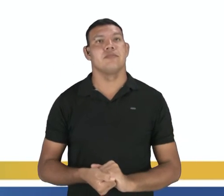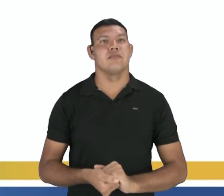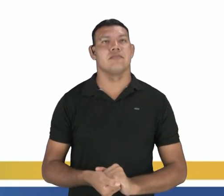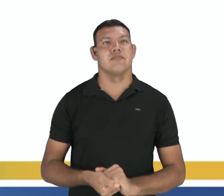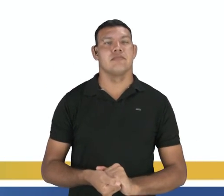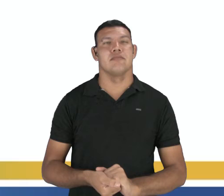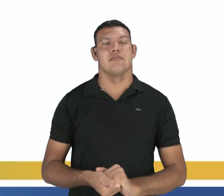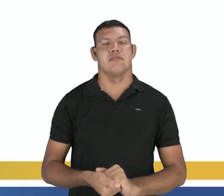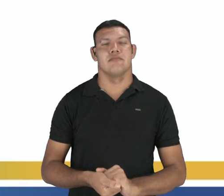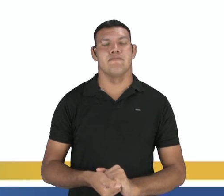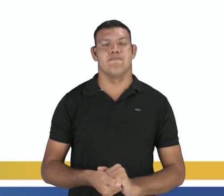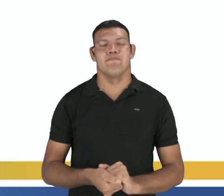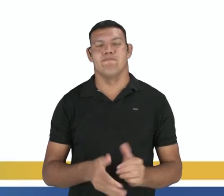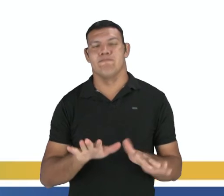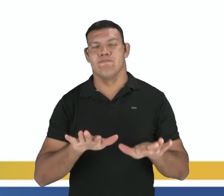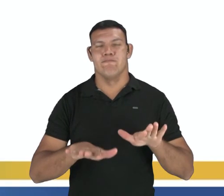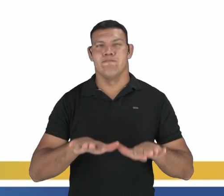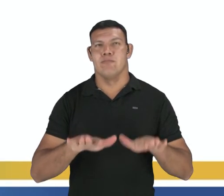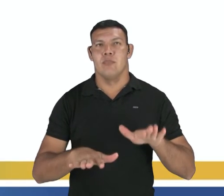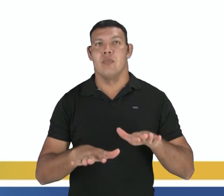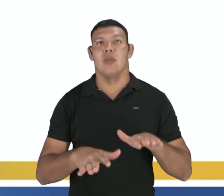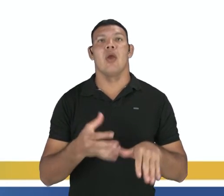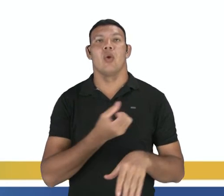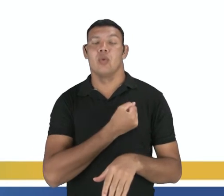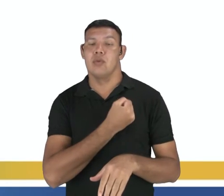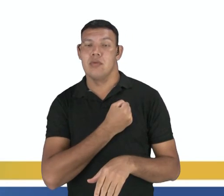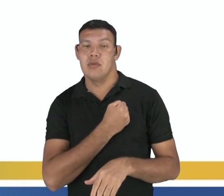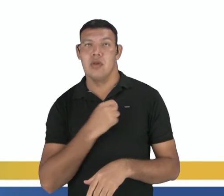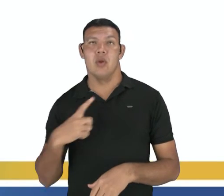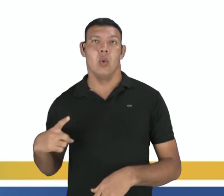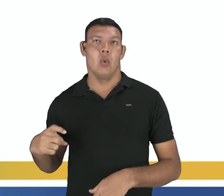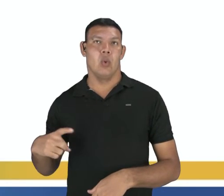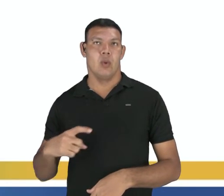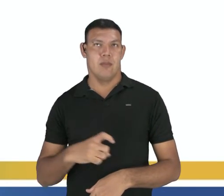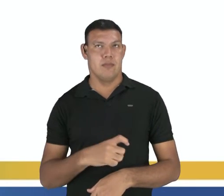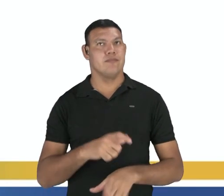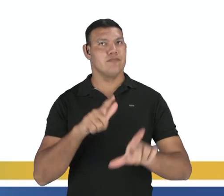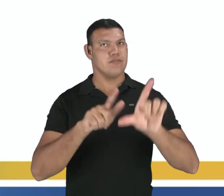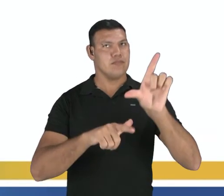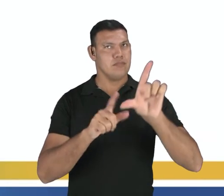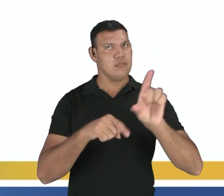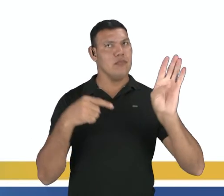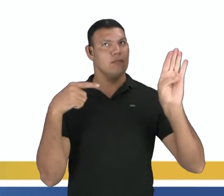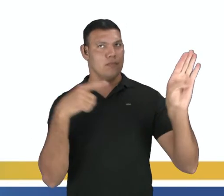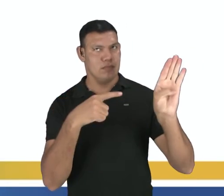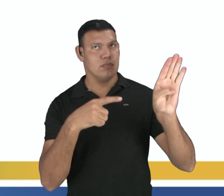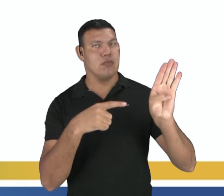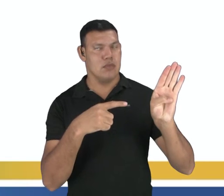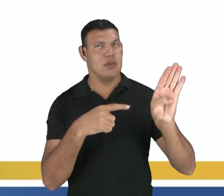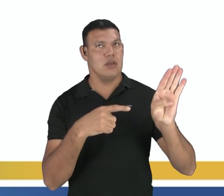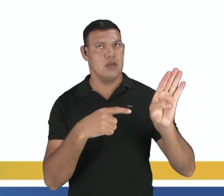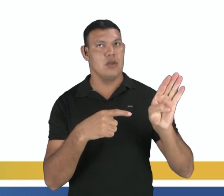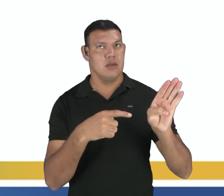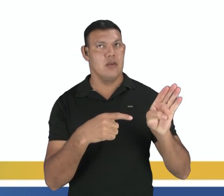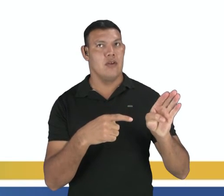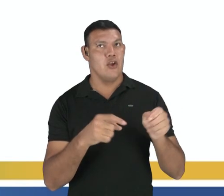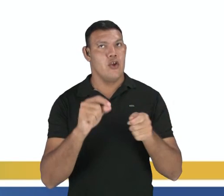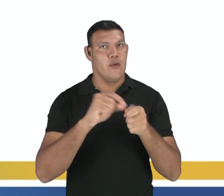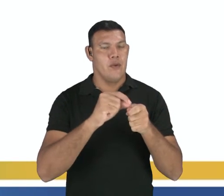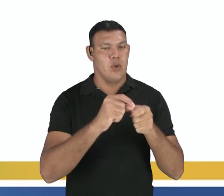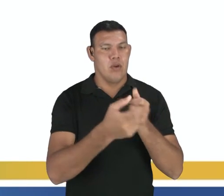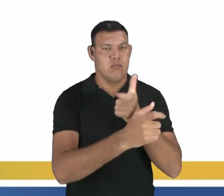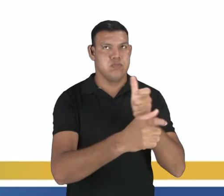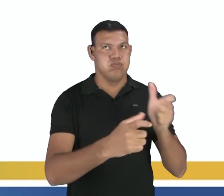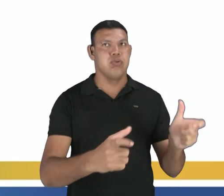sob certas condições, o número de bactéria B de uma cultura, em função do tempo, medido